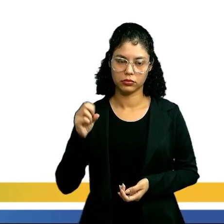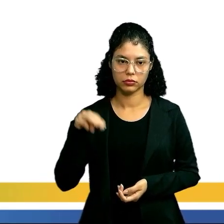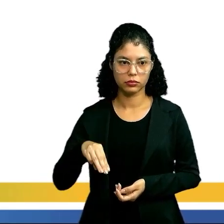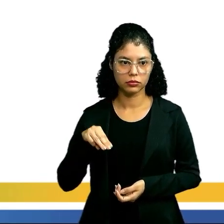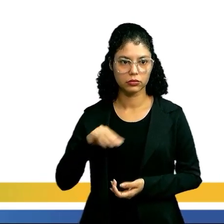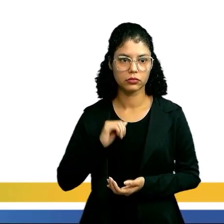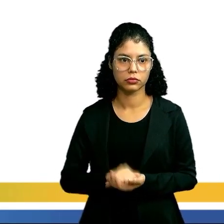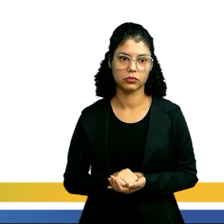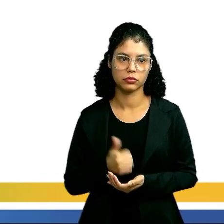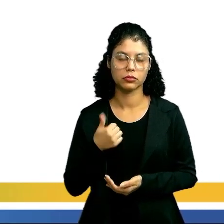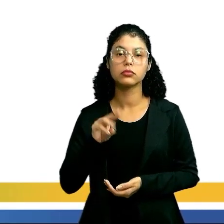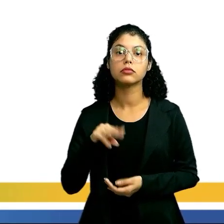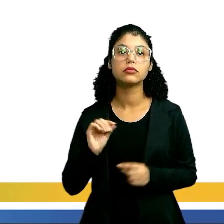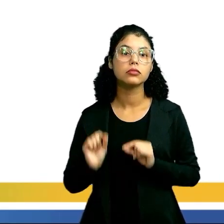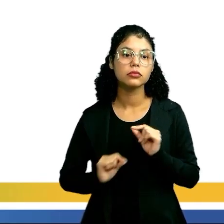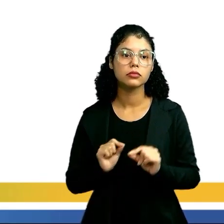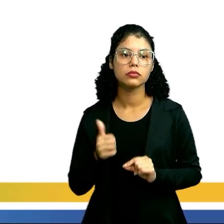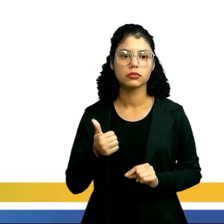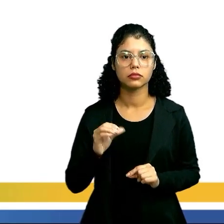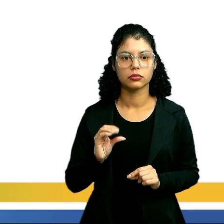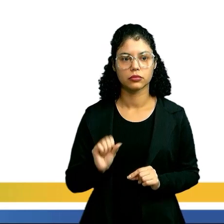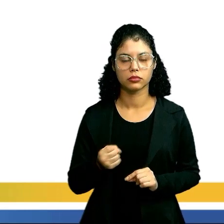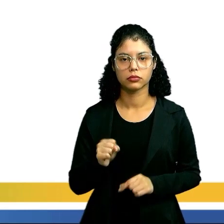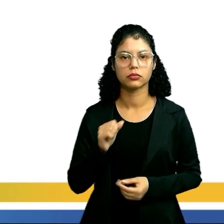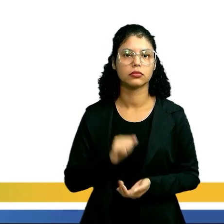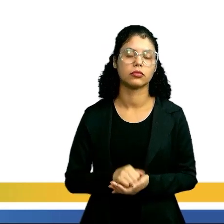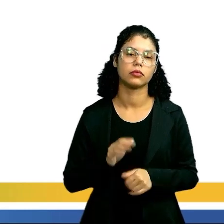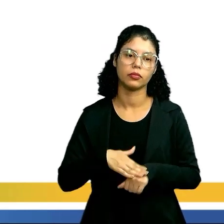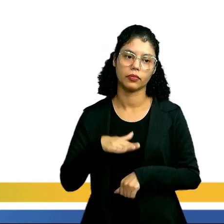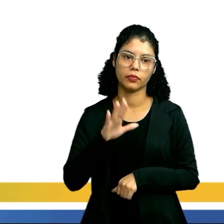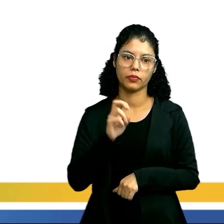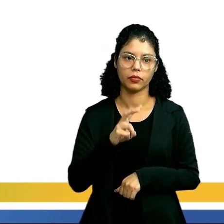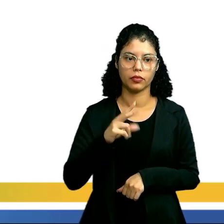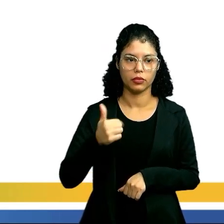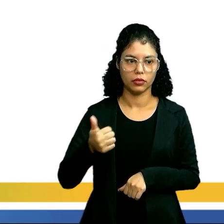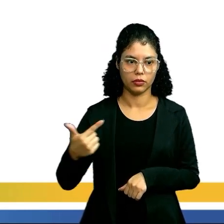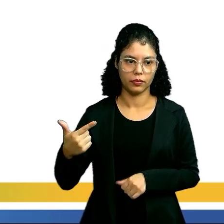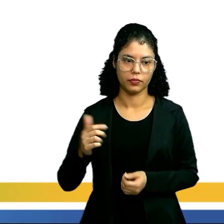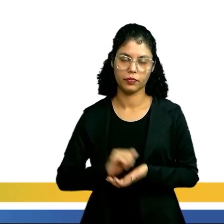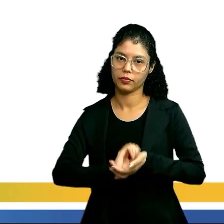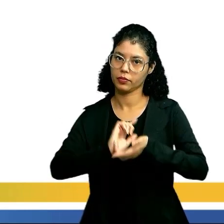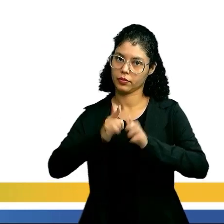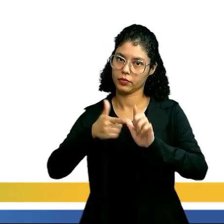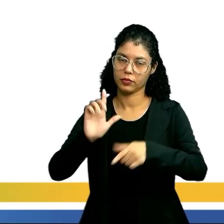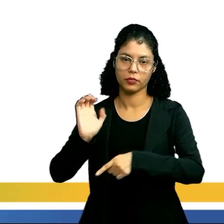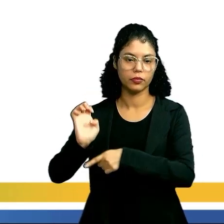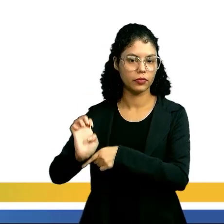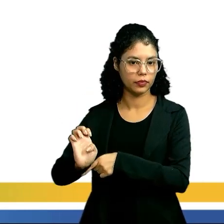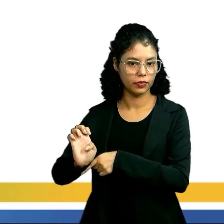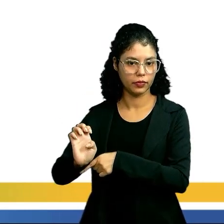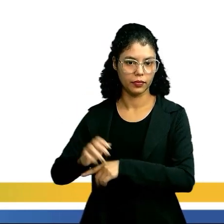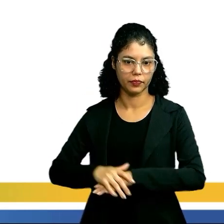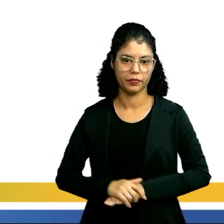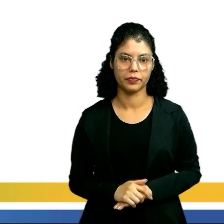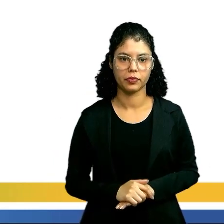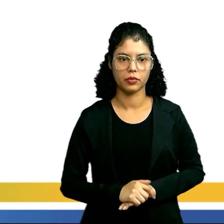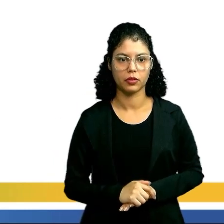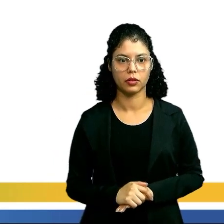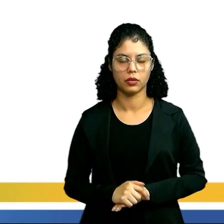minutos. Quer dizer que em 18 minutos ela atinge a marca de 512 gramas. Então é a letra